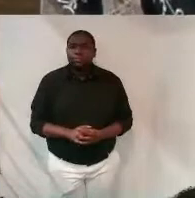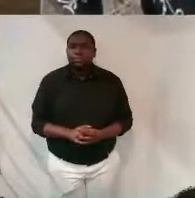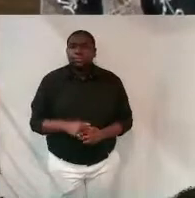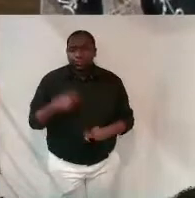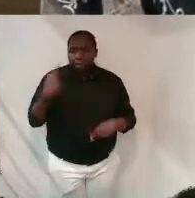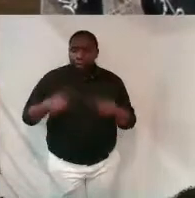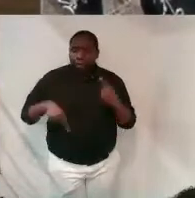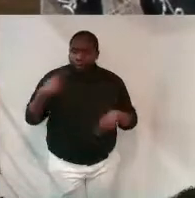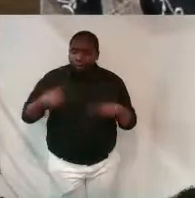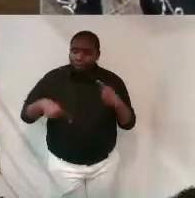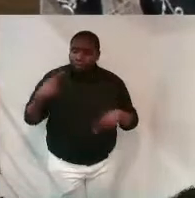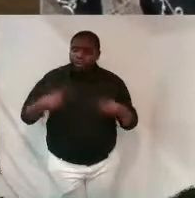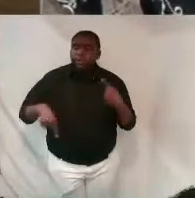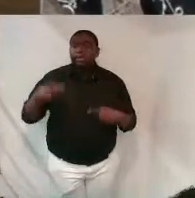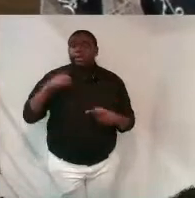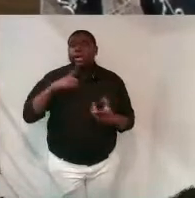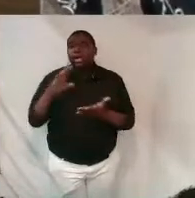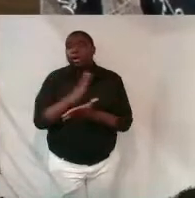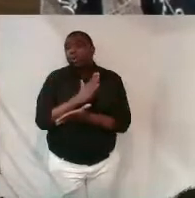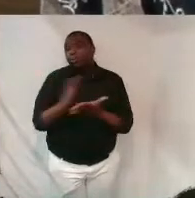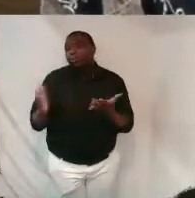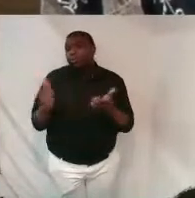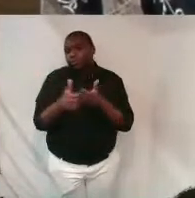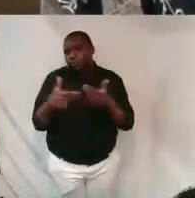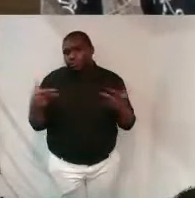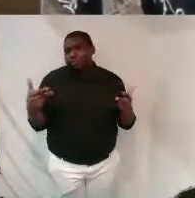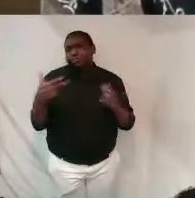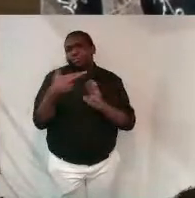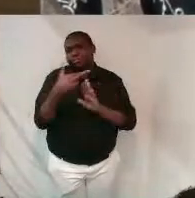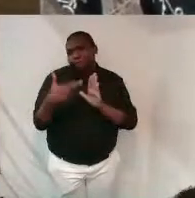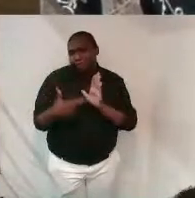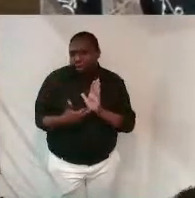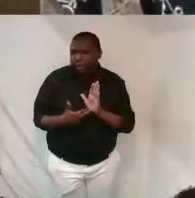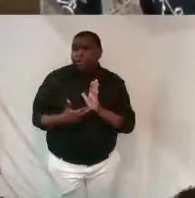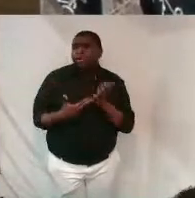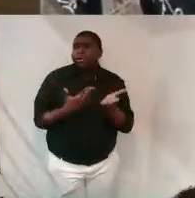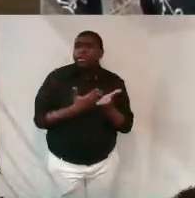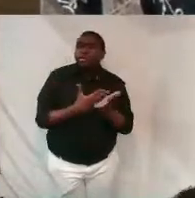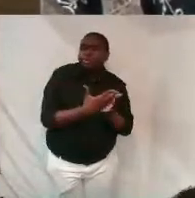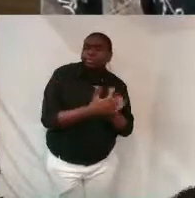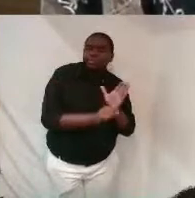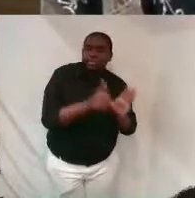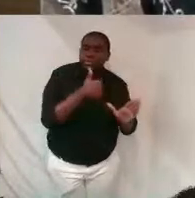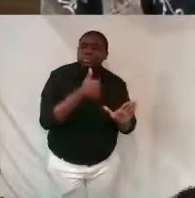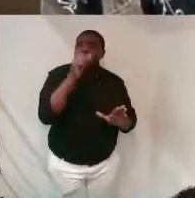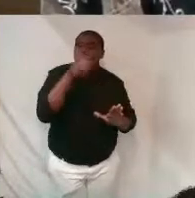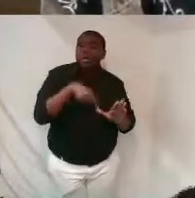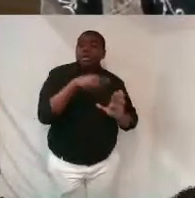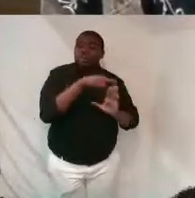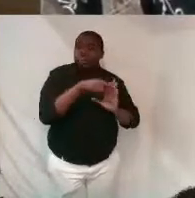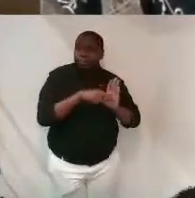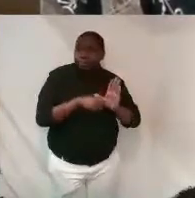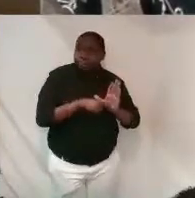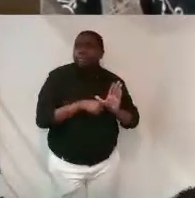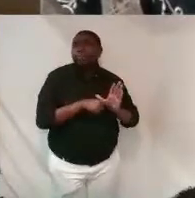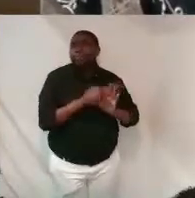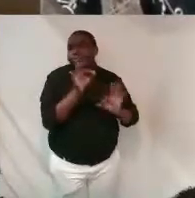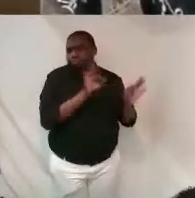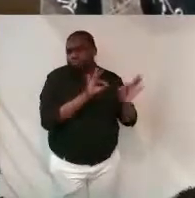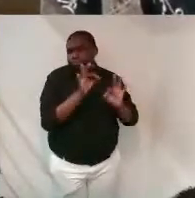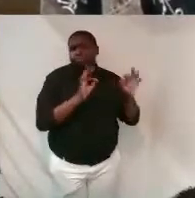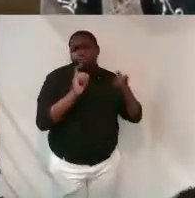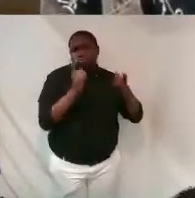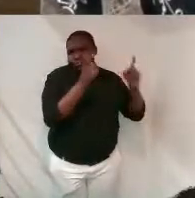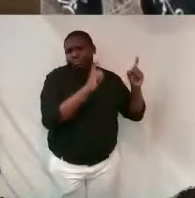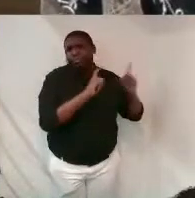ela é constituída em alguns pilares, que, começando pelo planejamento, nós temos aí a questão da própria organização